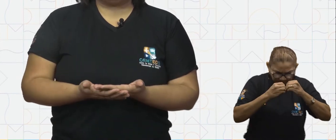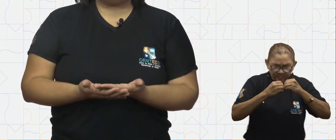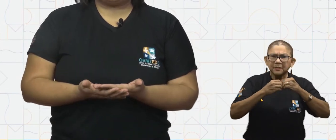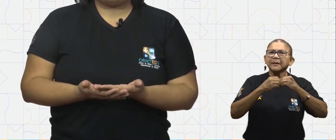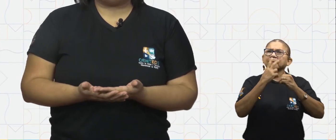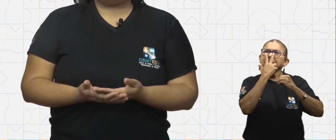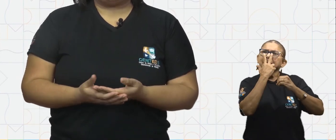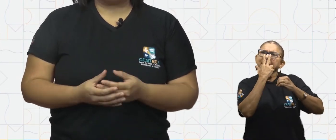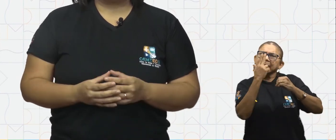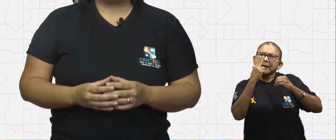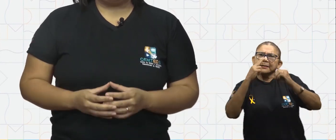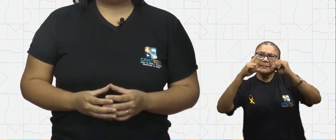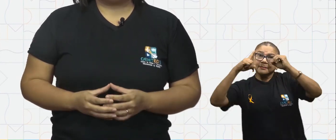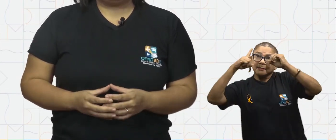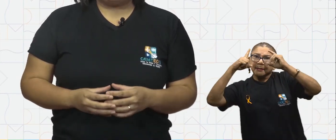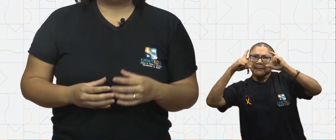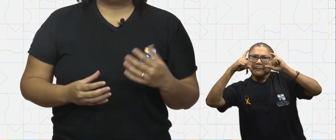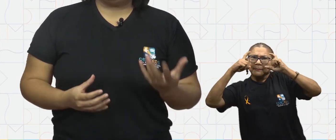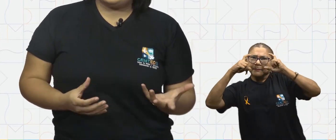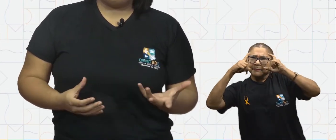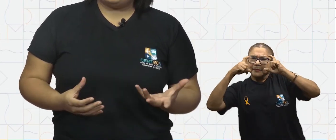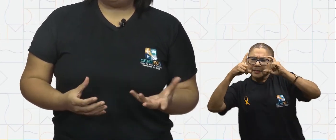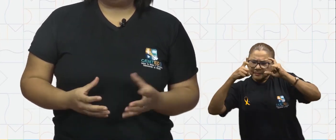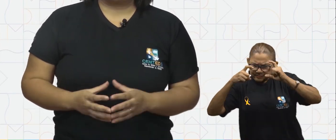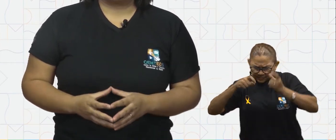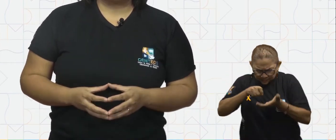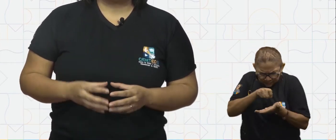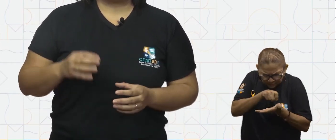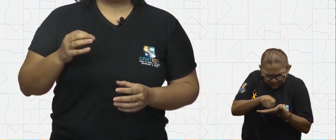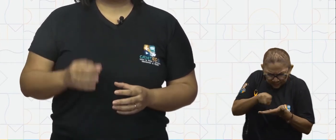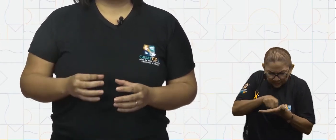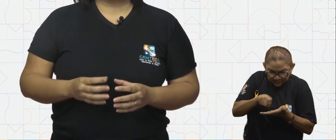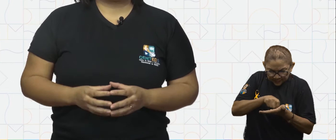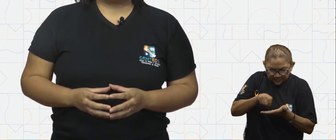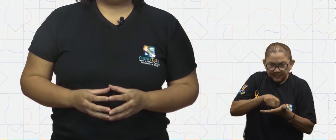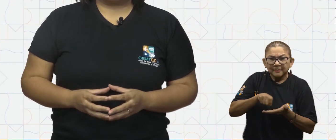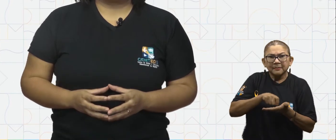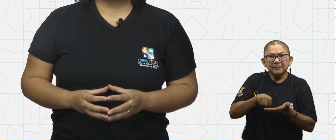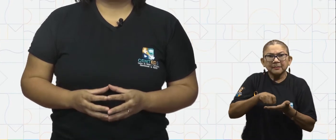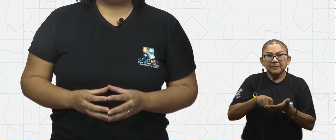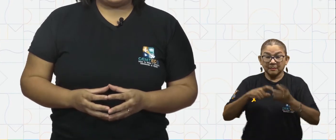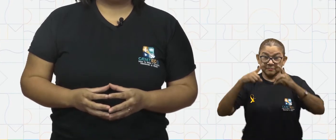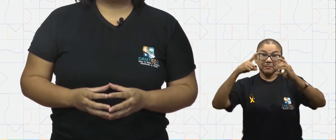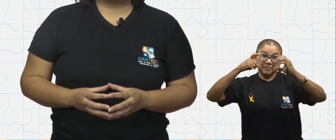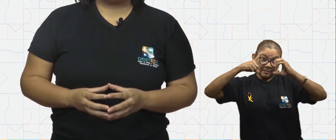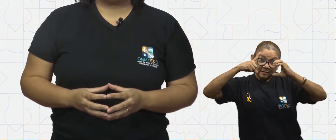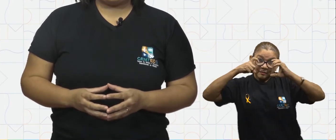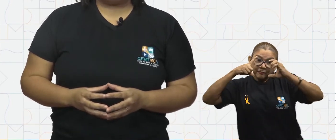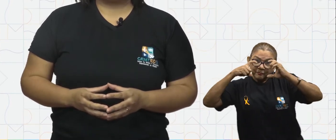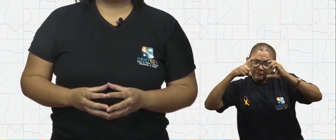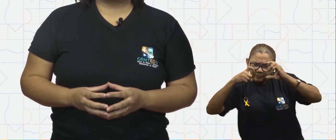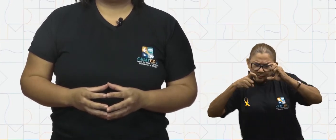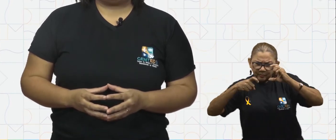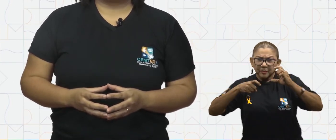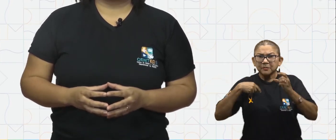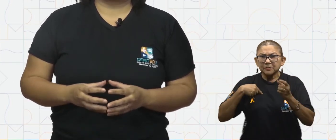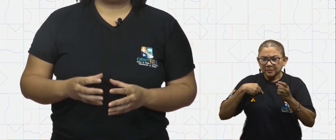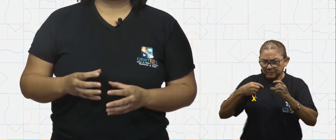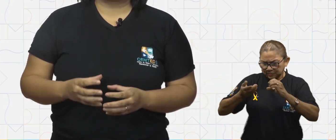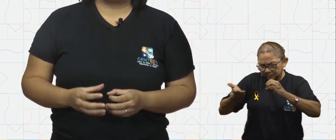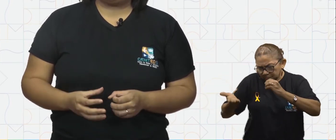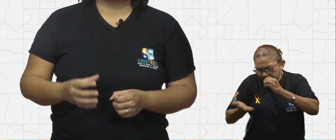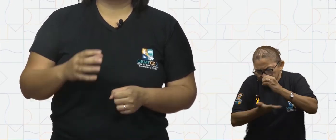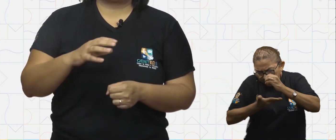máquina fotográfica e registrar o que se está vendo. As fotografias tiradas com máquinas